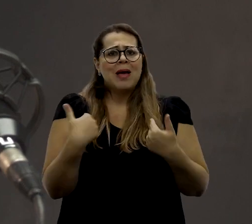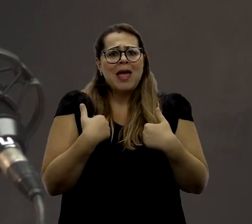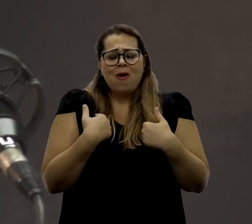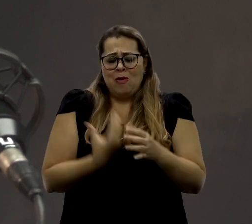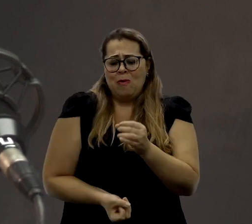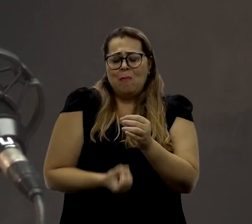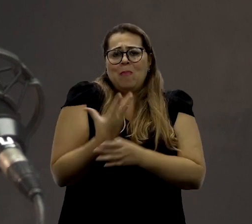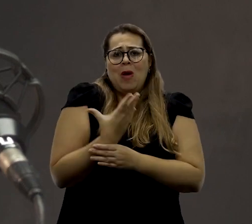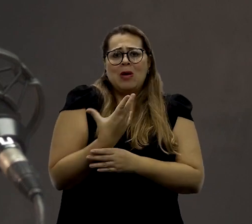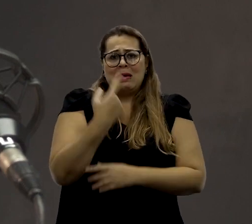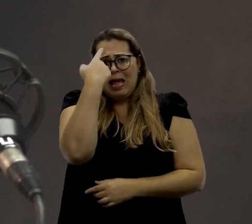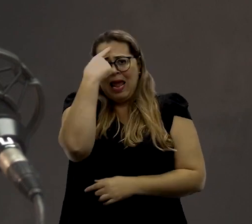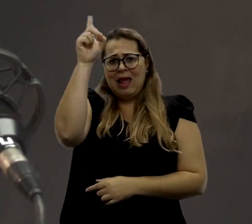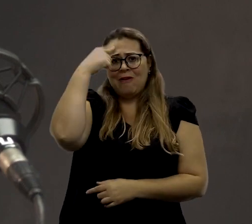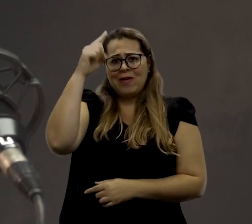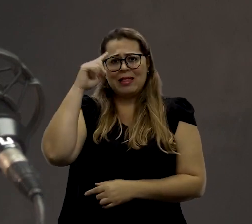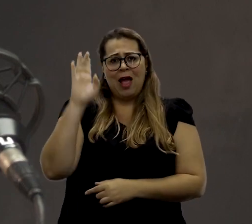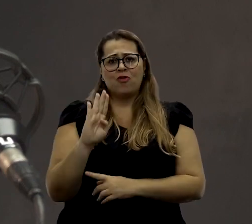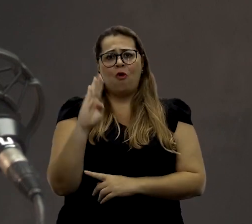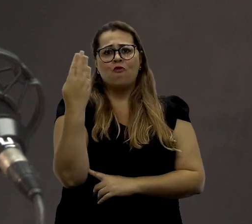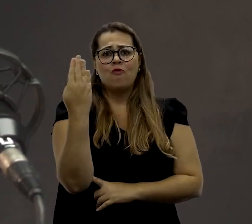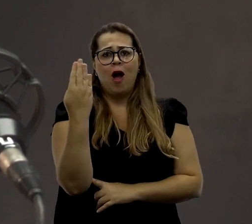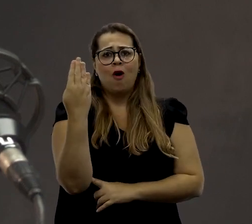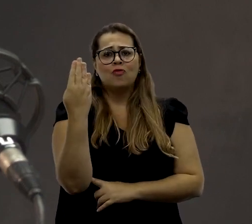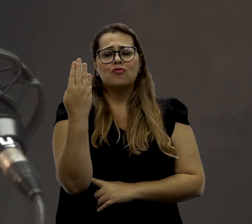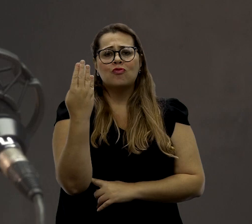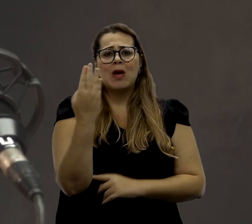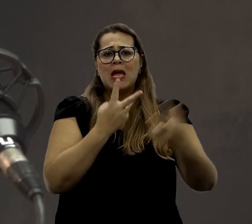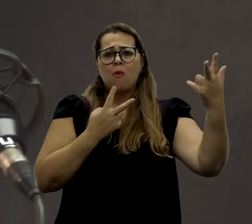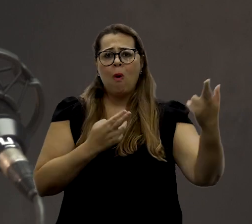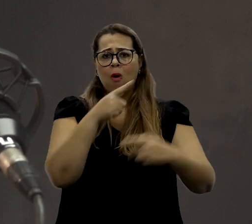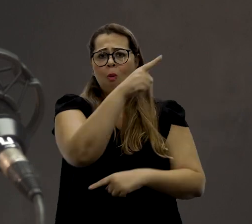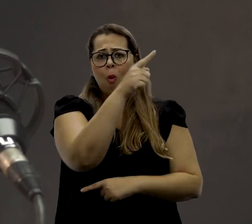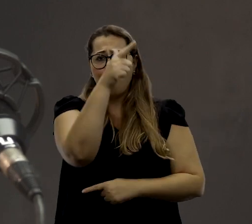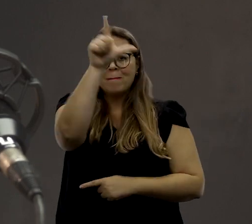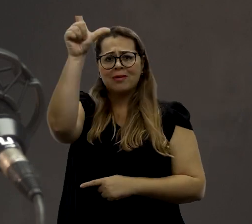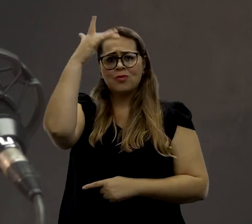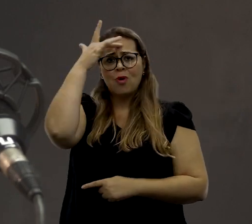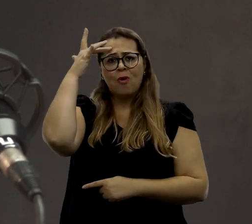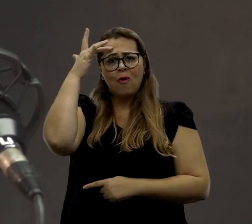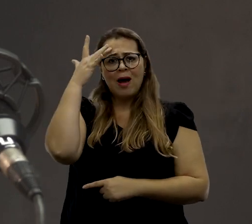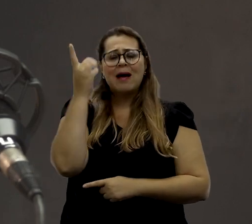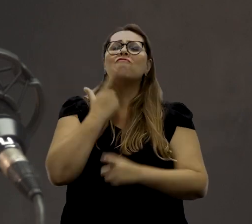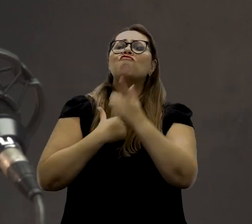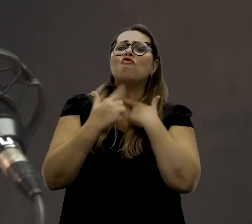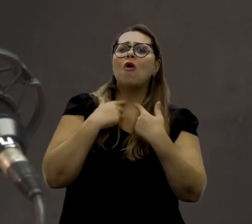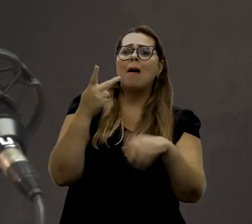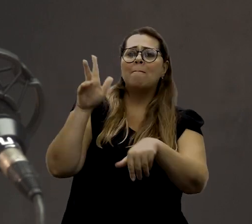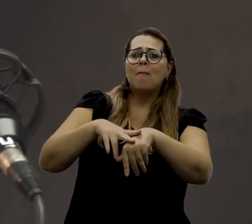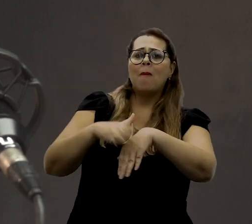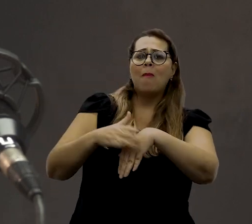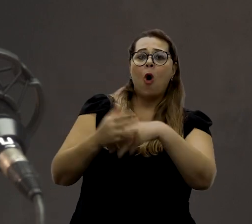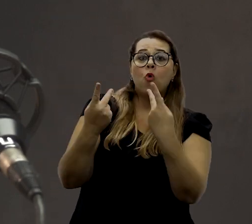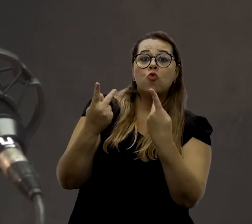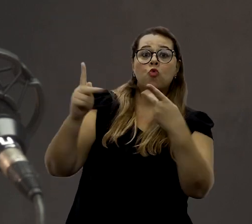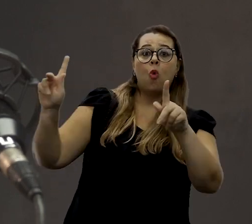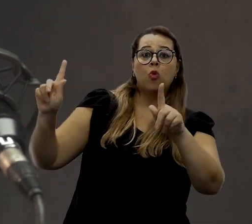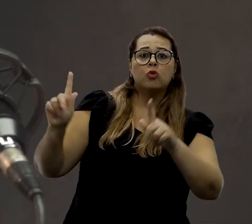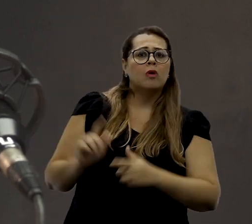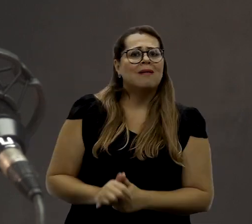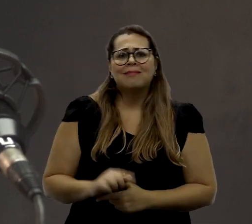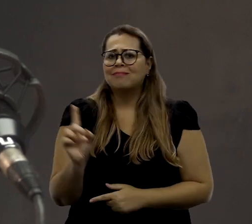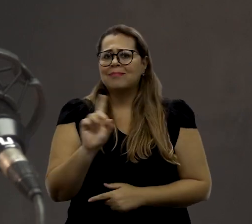é adoecedor, porque é uma forma de corresponder a uma demanda, um desejo que é do outro, né? Então,